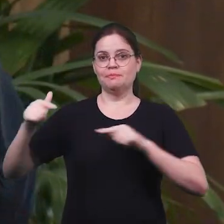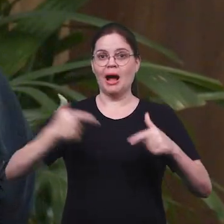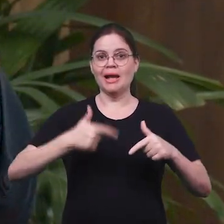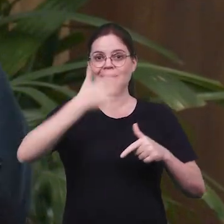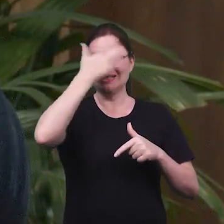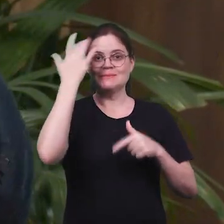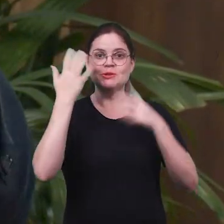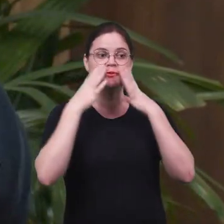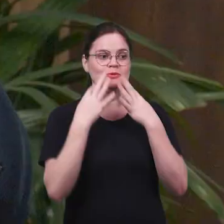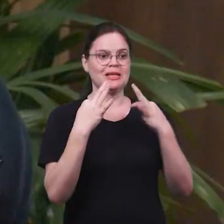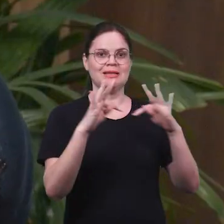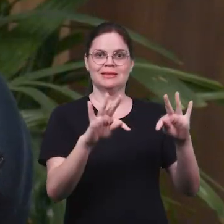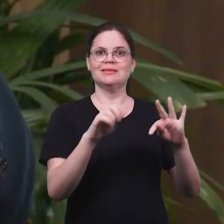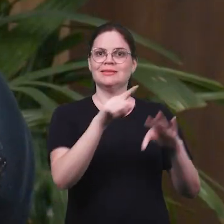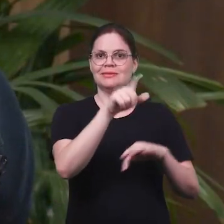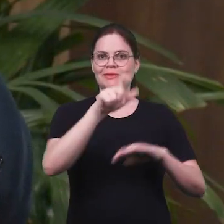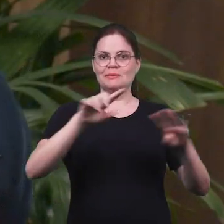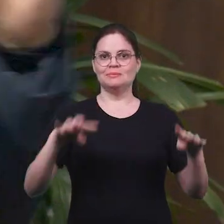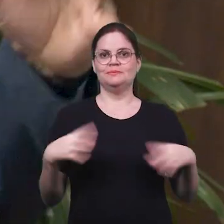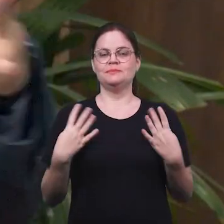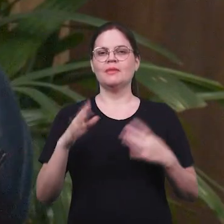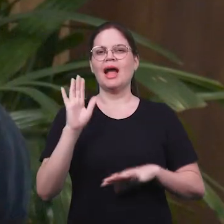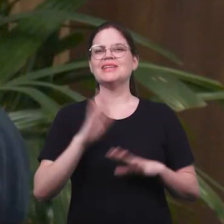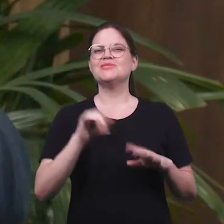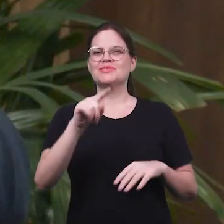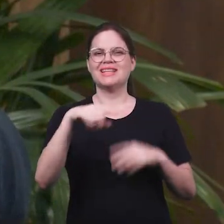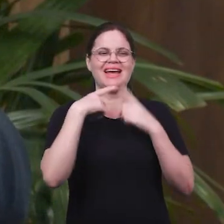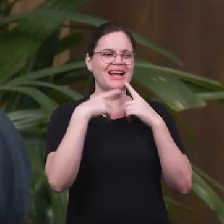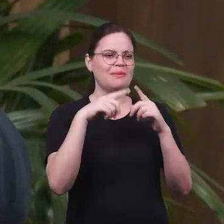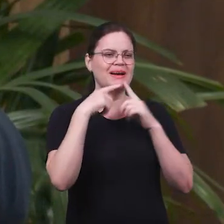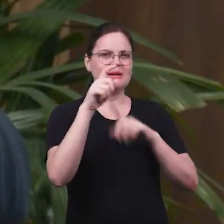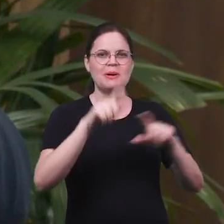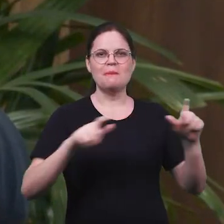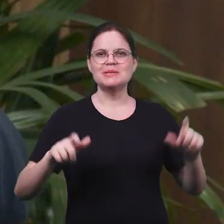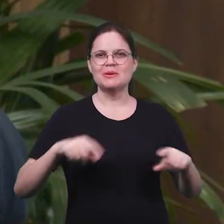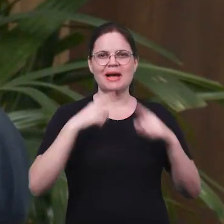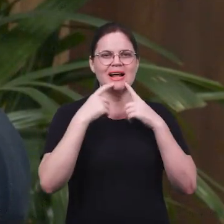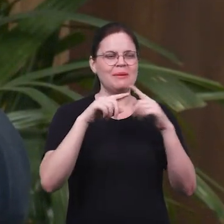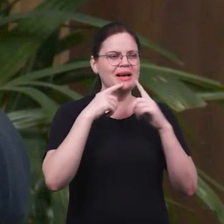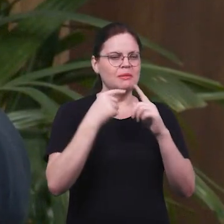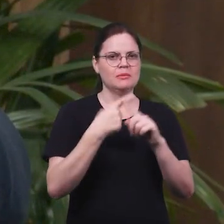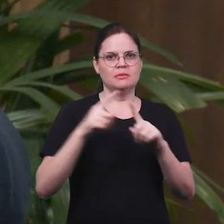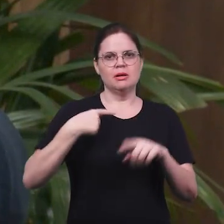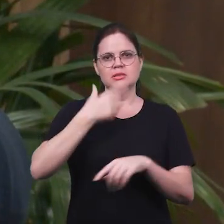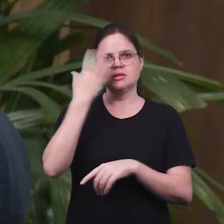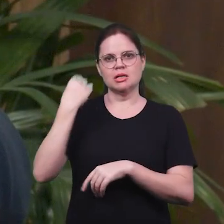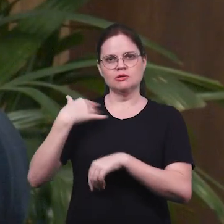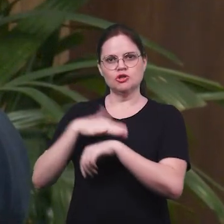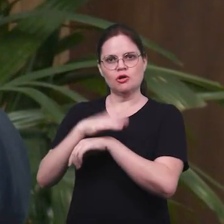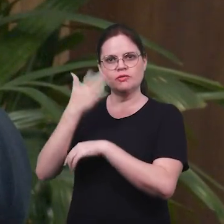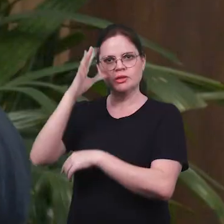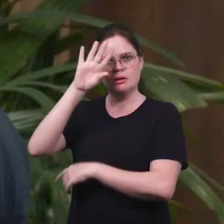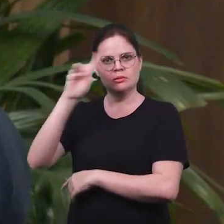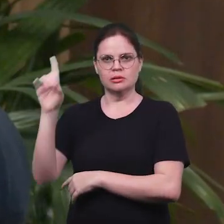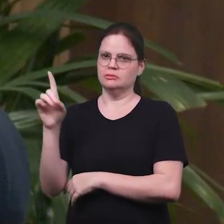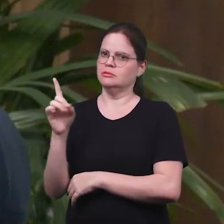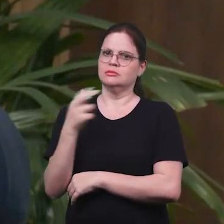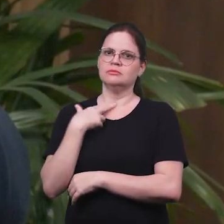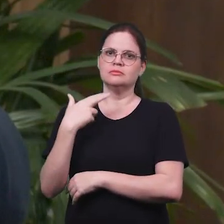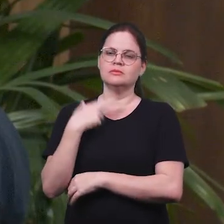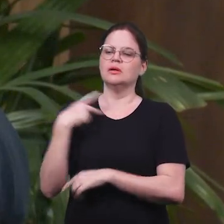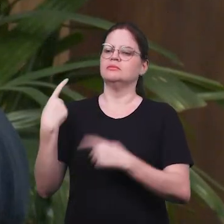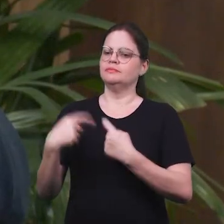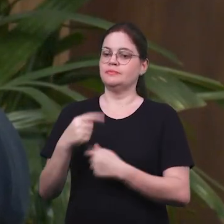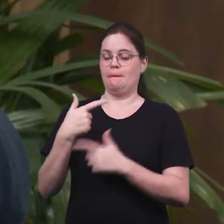pessoa reclama com todo mundo, pede a todo mundo, mas não falou com o principal, com Deus. Então nós temos que pegar os